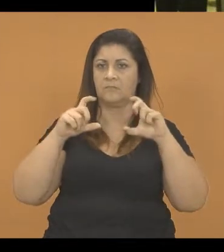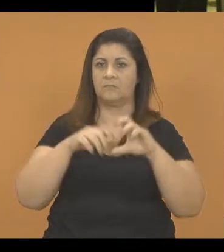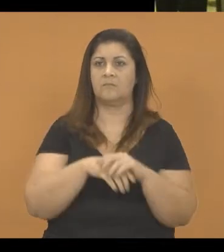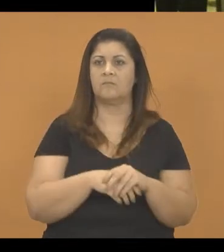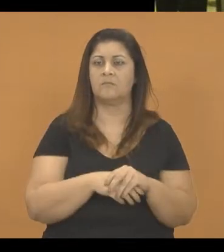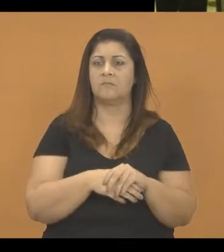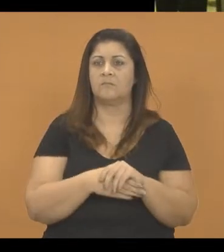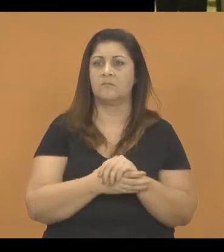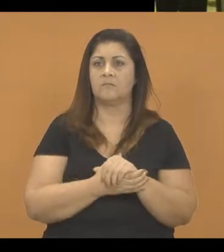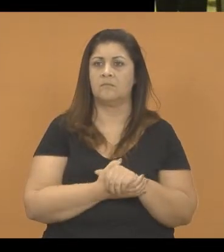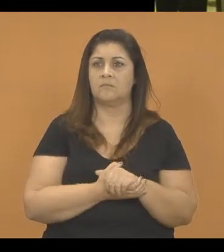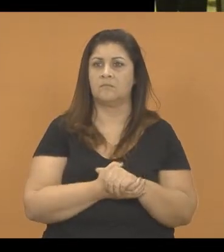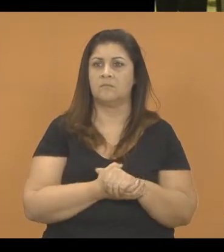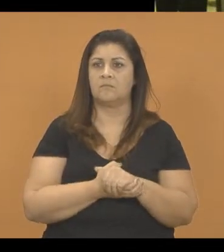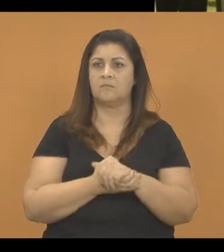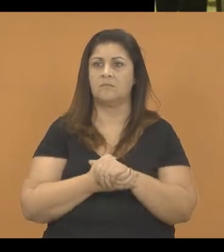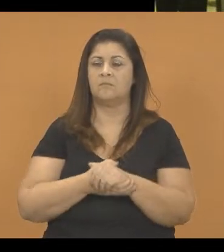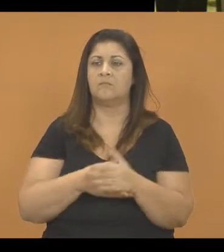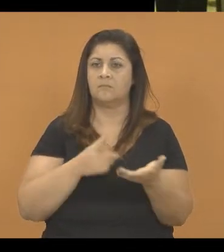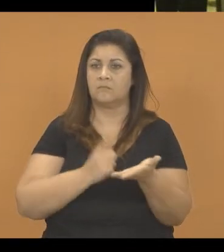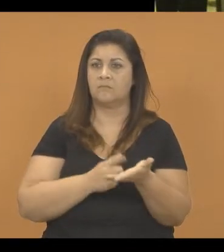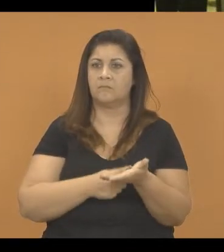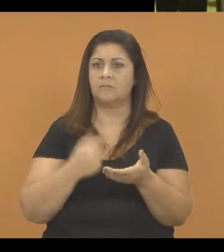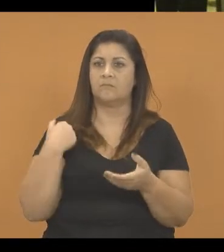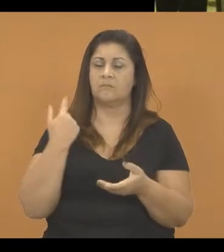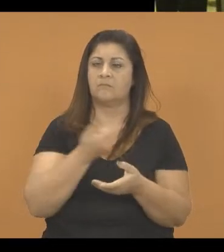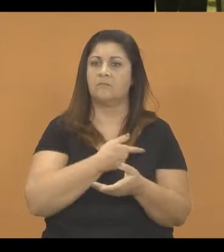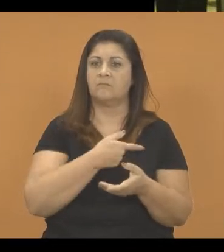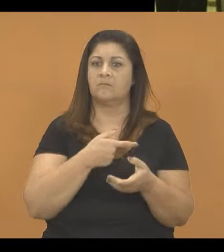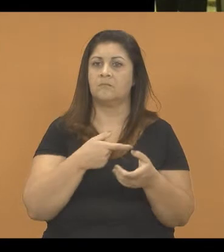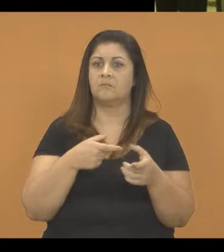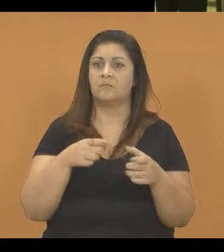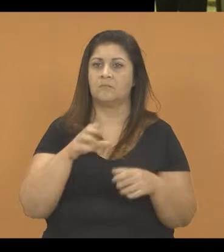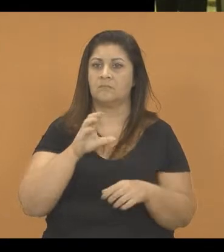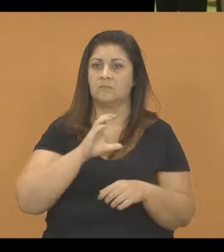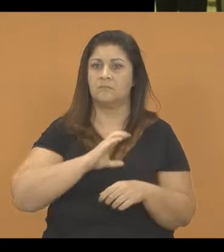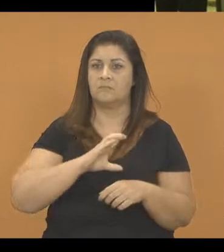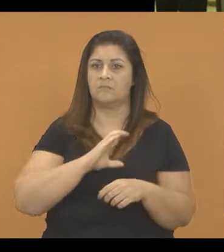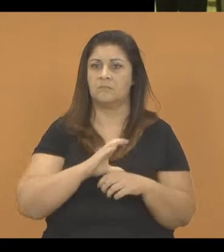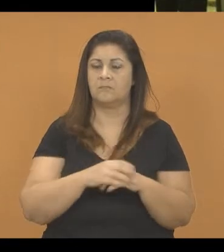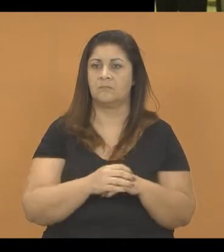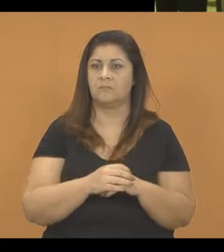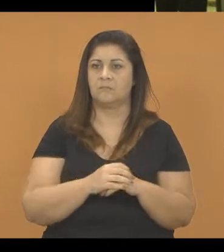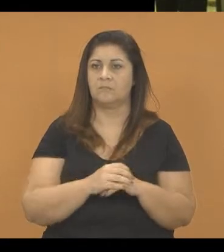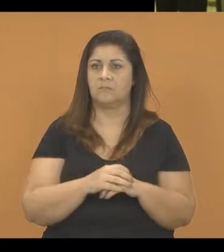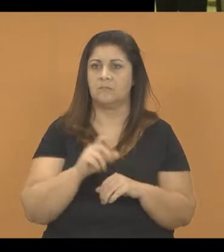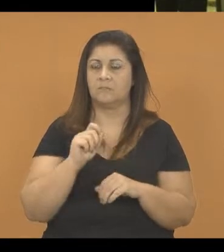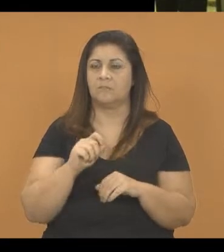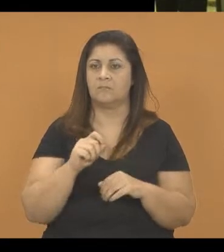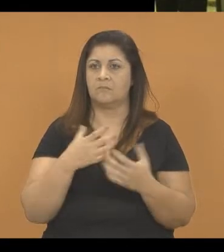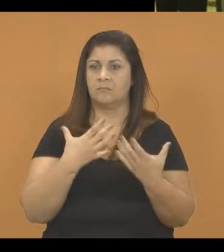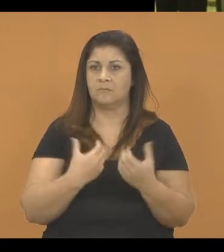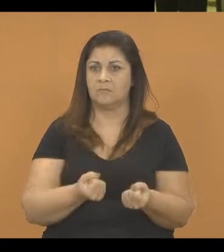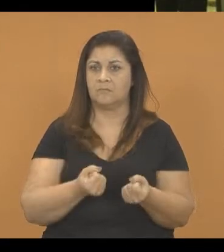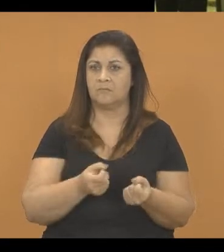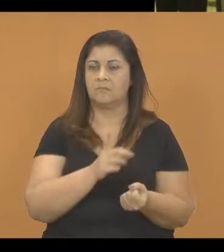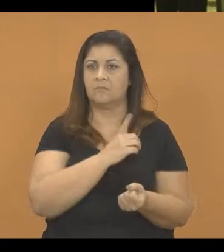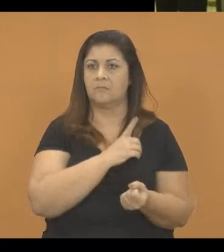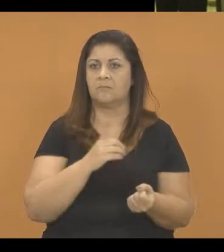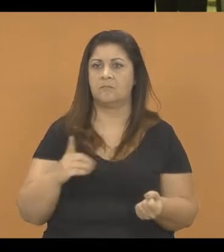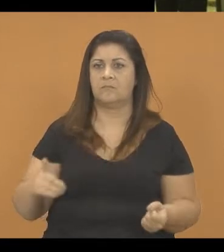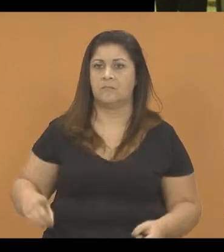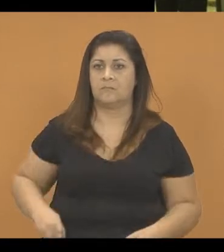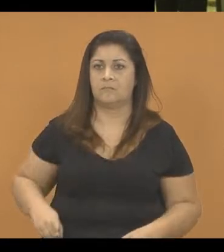um projeto para a nossa cidade bom essa foto quem nos recebeu lá foi o deputado federal márcio alvino